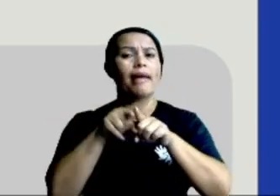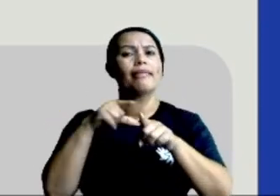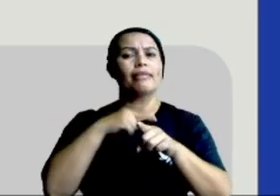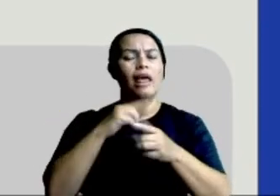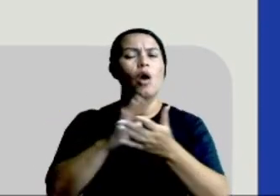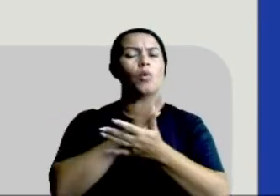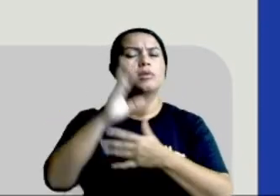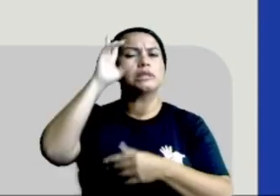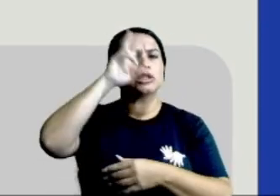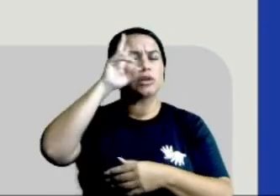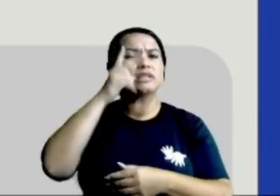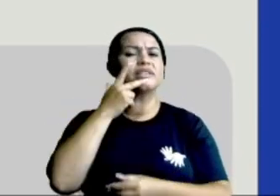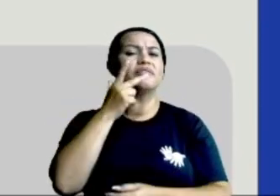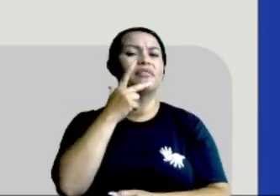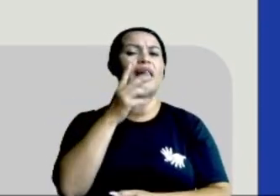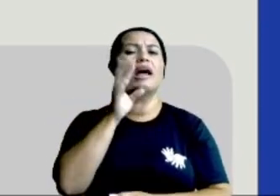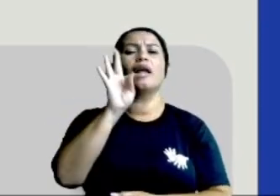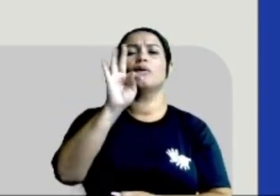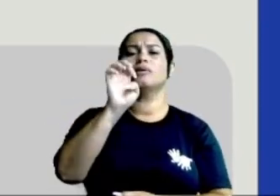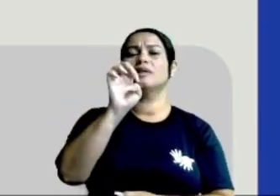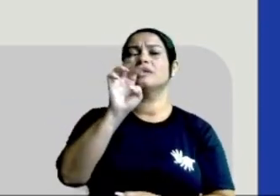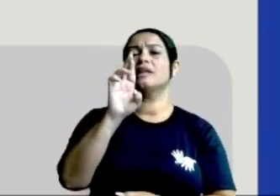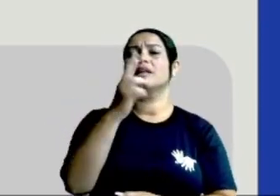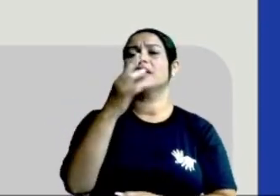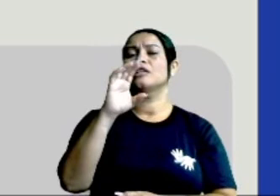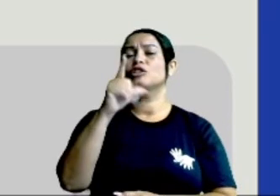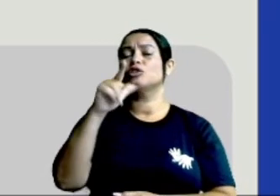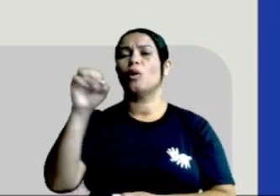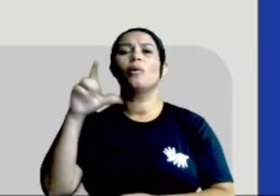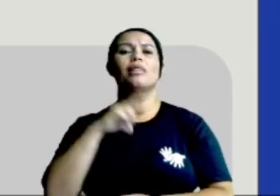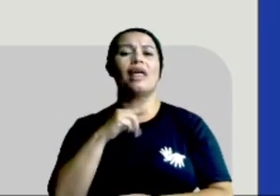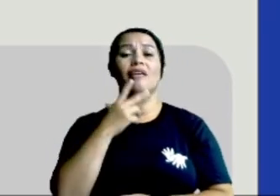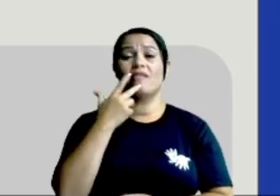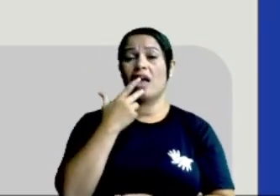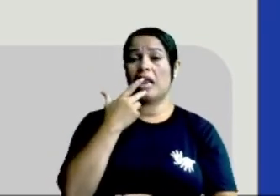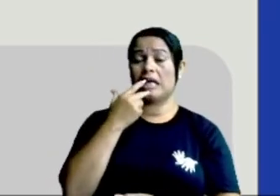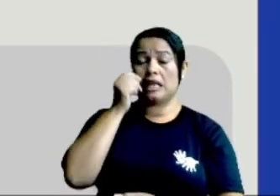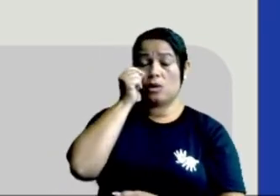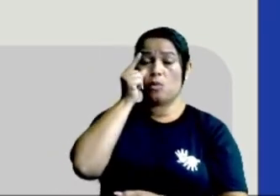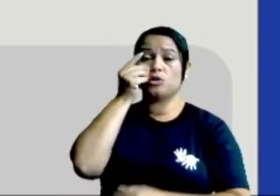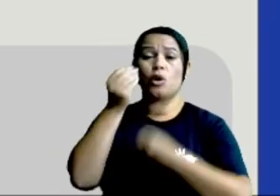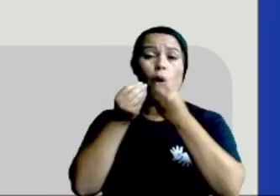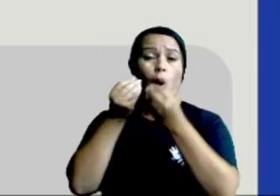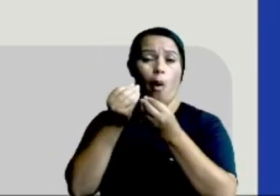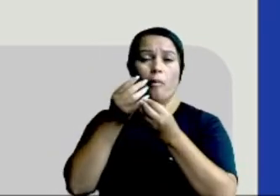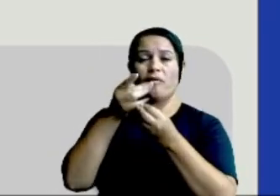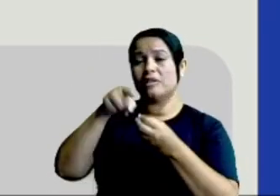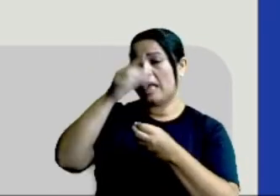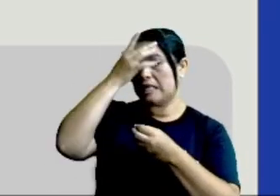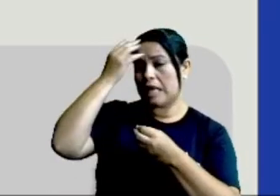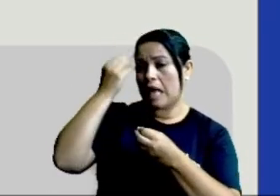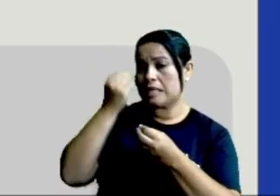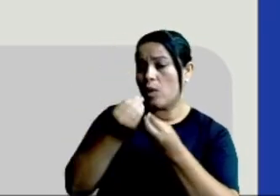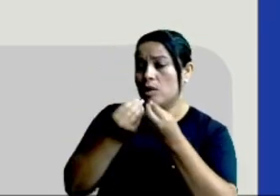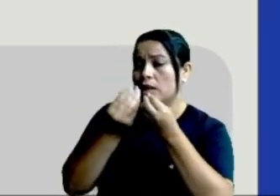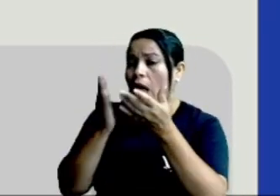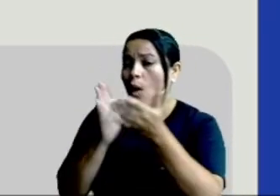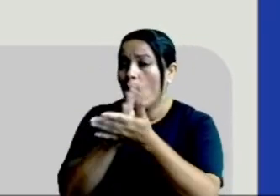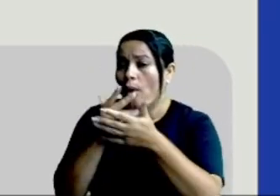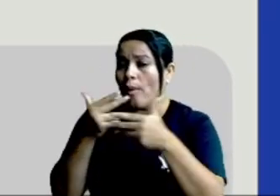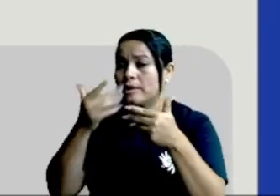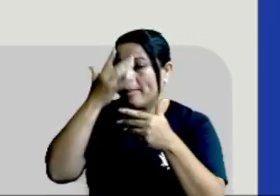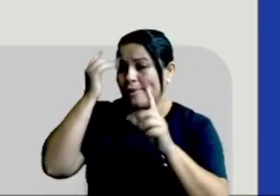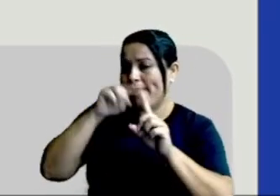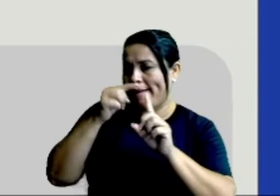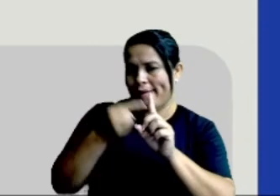né, em relação ao tersol, né? Dizem que ele aparece se você recusar alguma coisa a uma mulher grávida, uma mulher gestante.